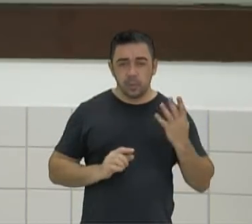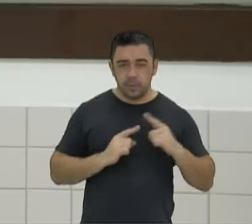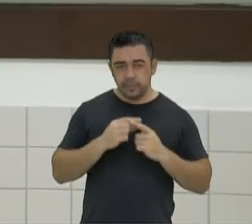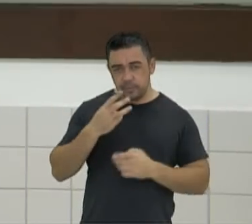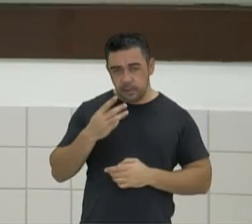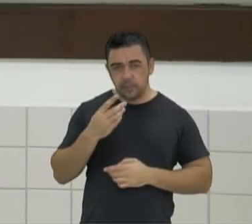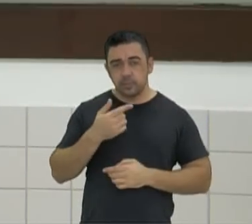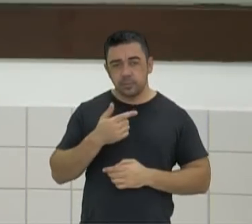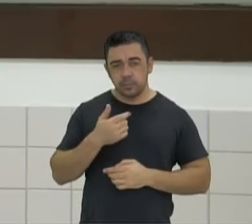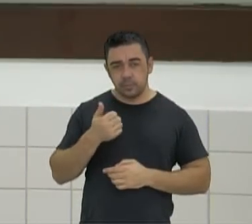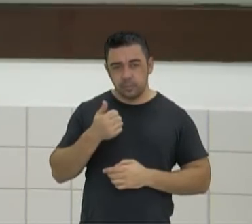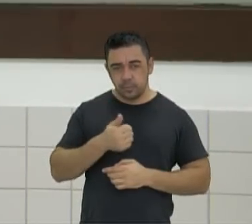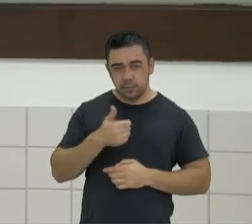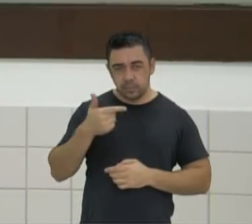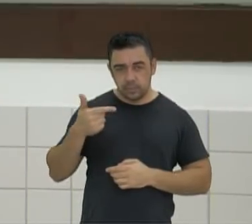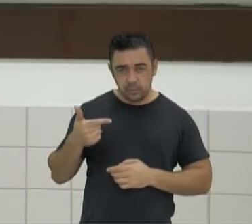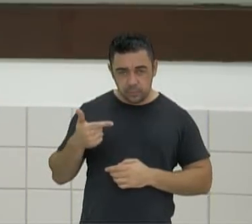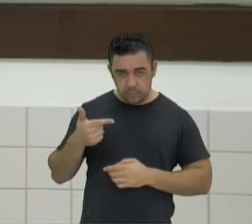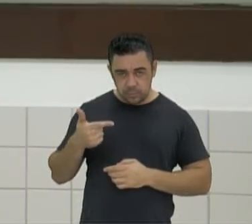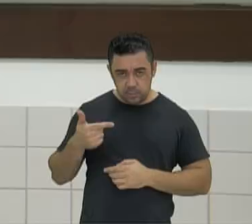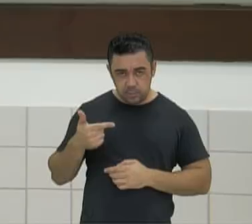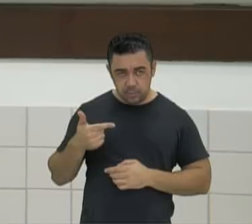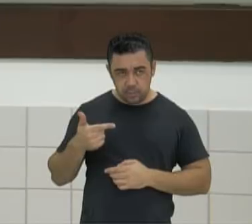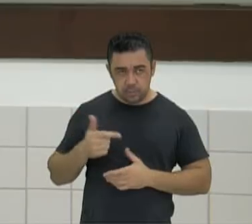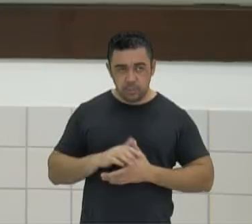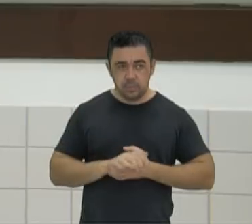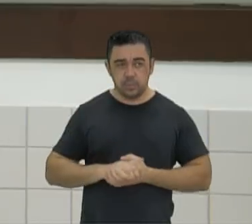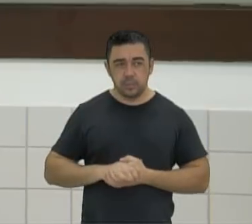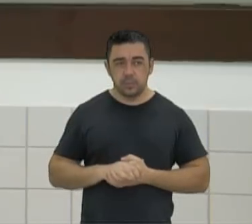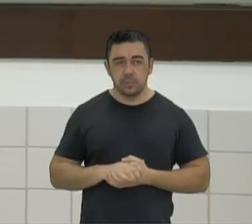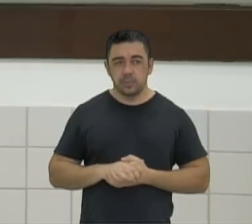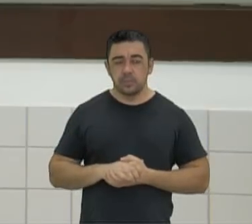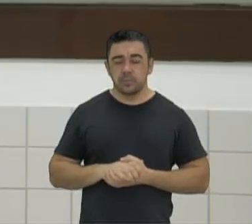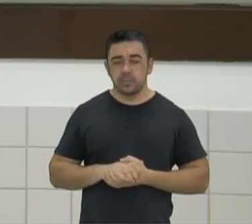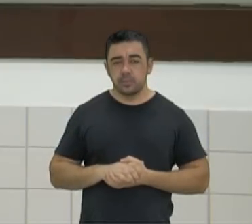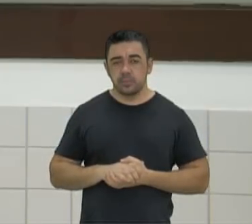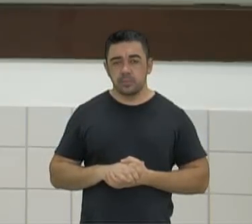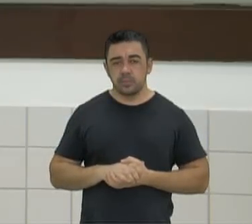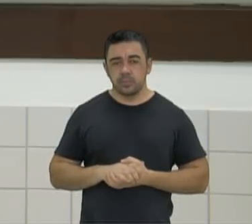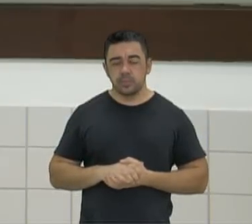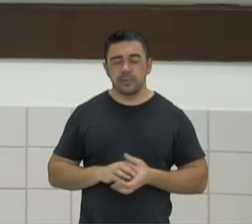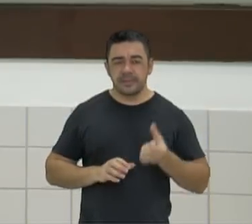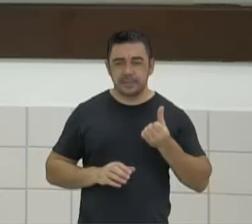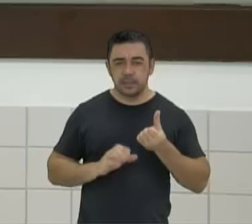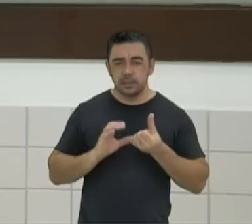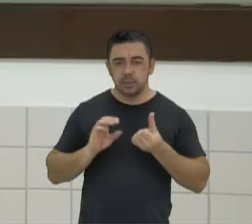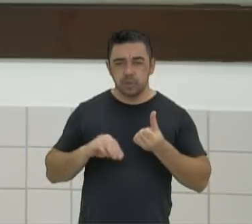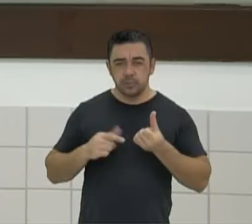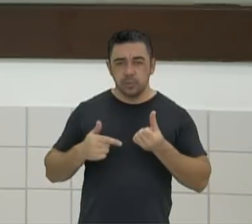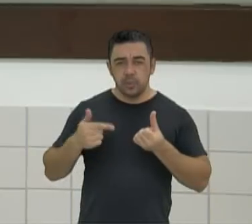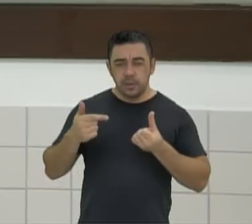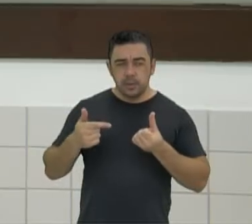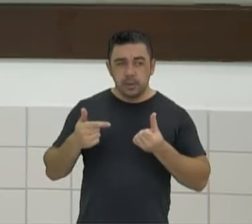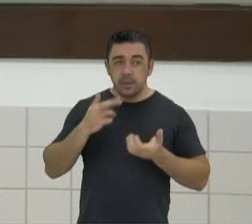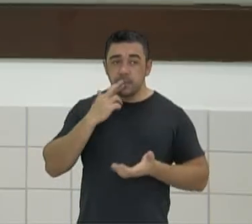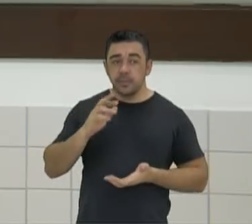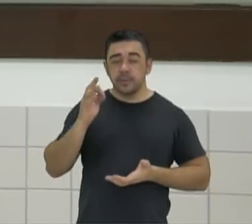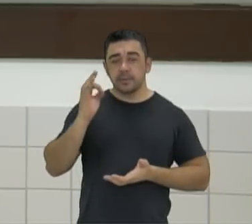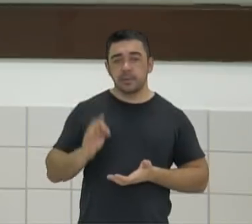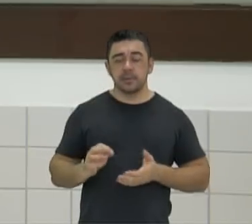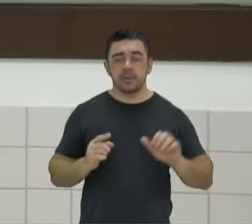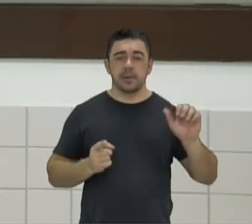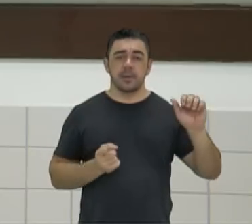3, 2. 4 vezes 3 dividido por 2. 12 dividido por 2, 100 centímetros quadrados. Qual é a